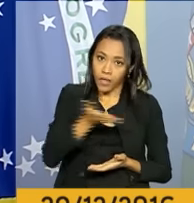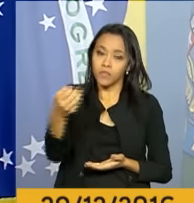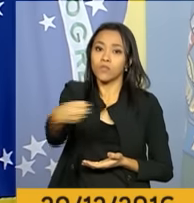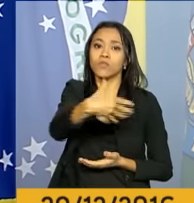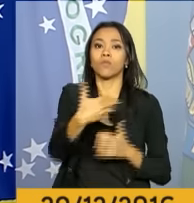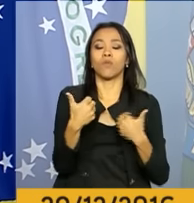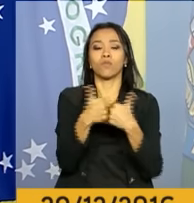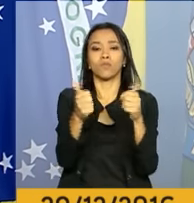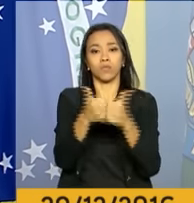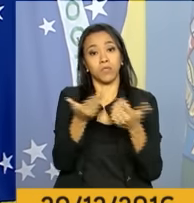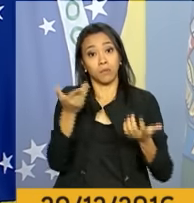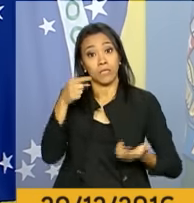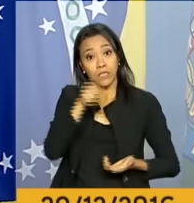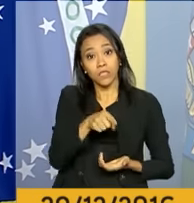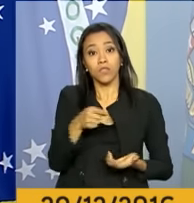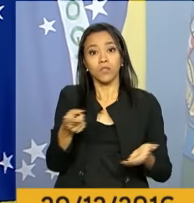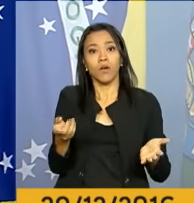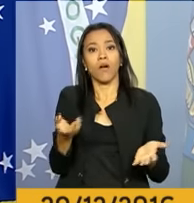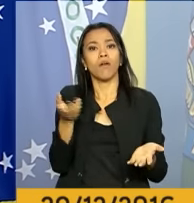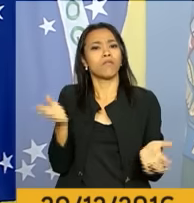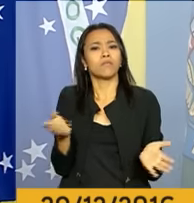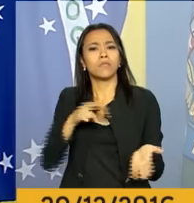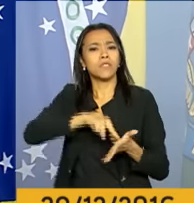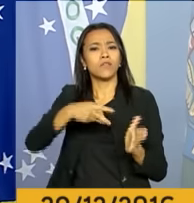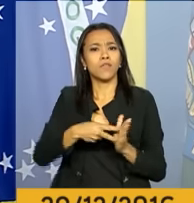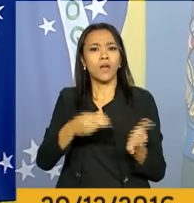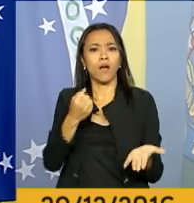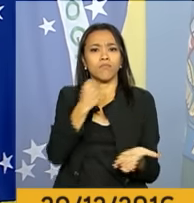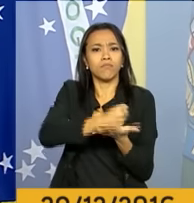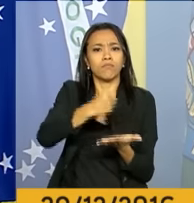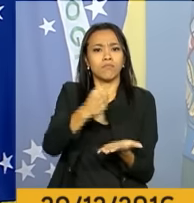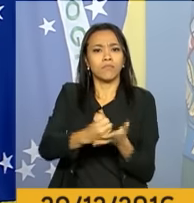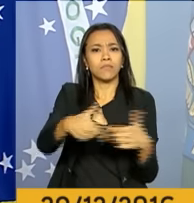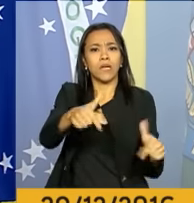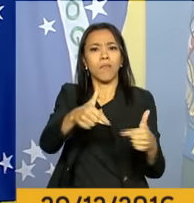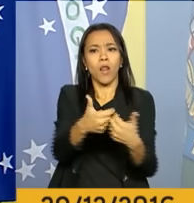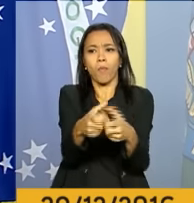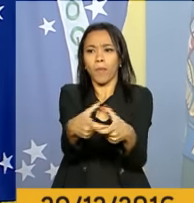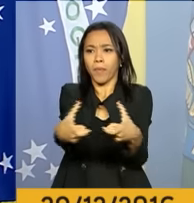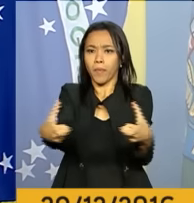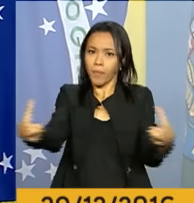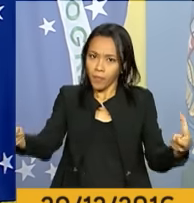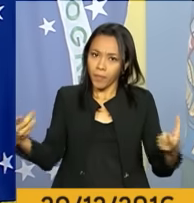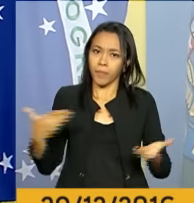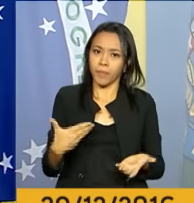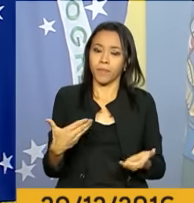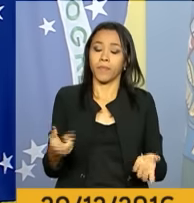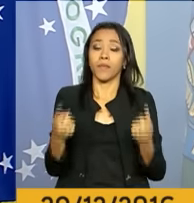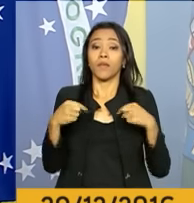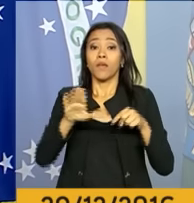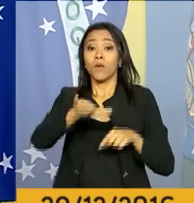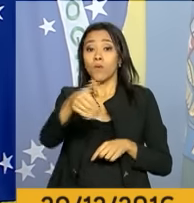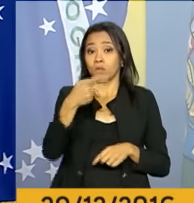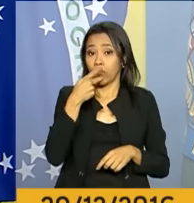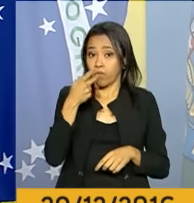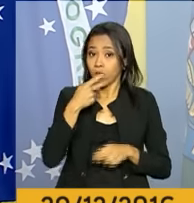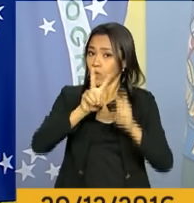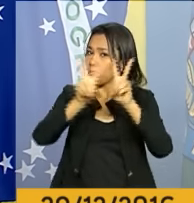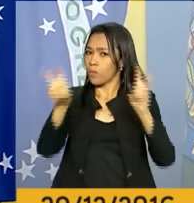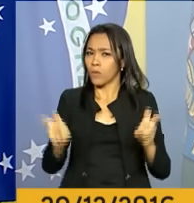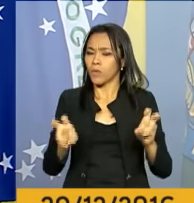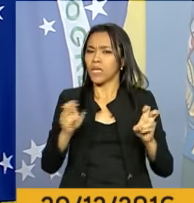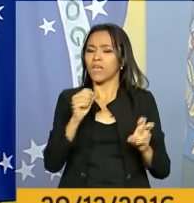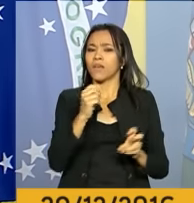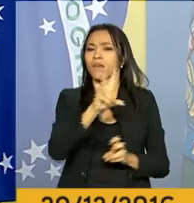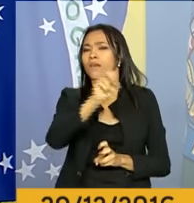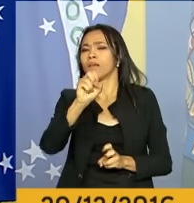ser gerador de empregos de igual maneira quando falo na questão das 500.000 casas quando